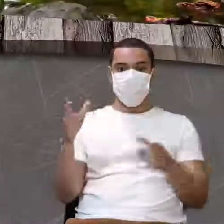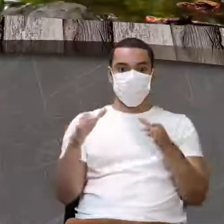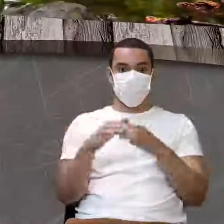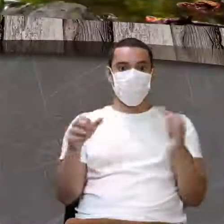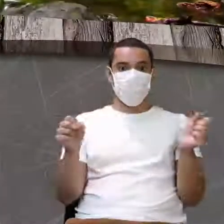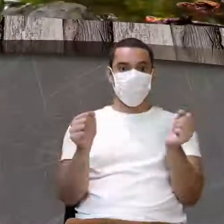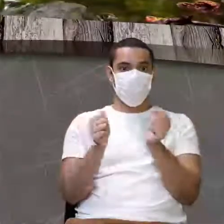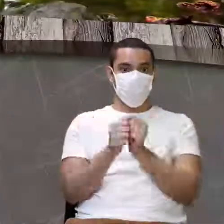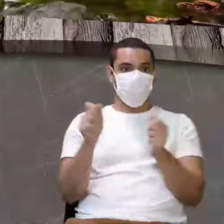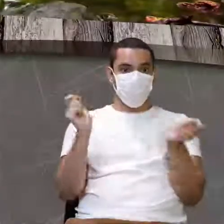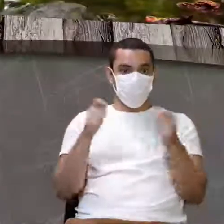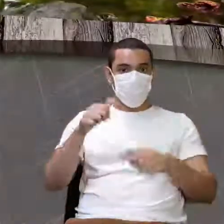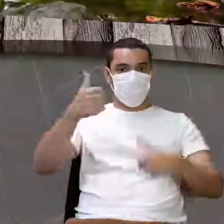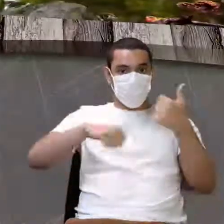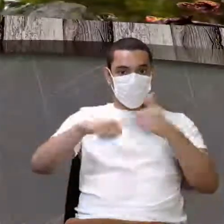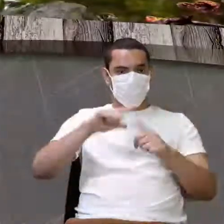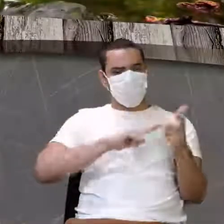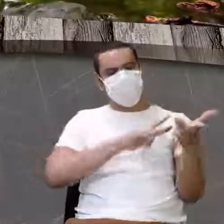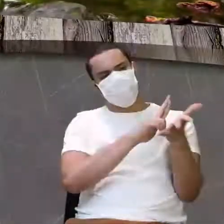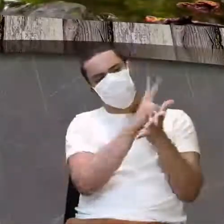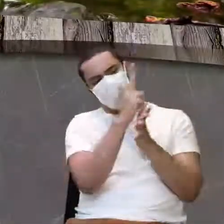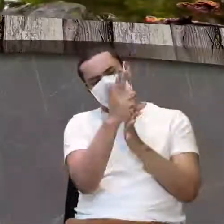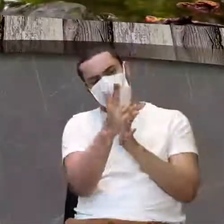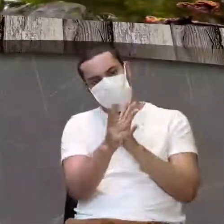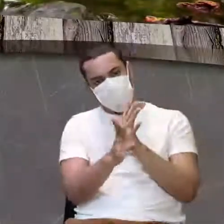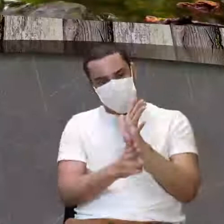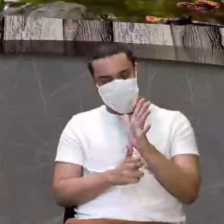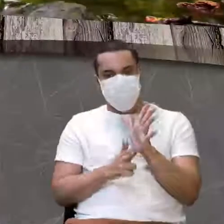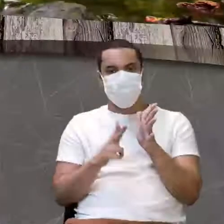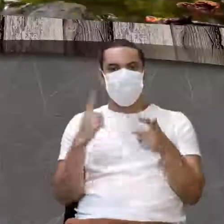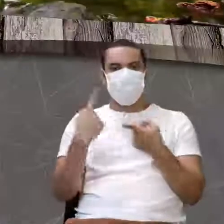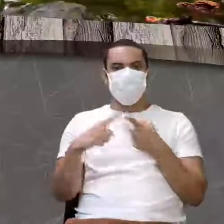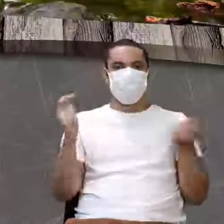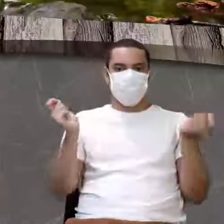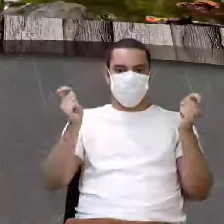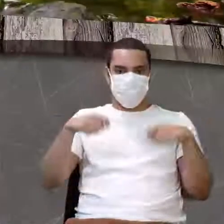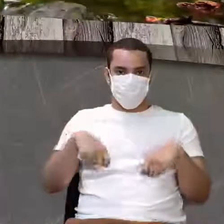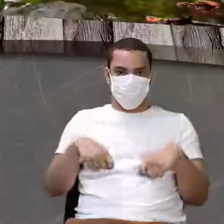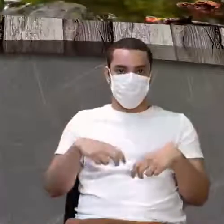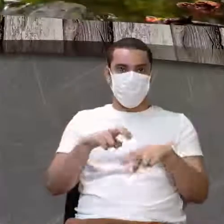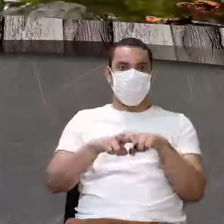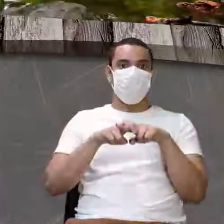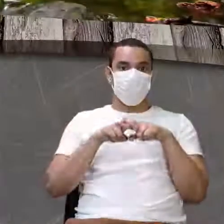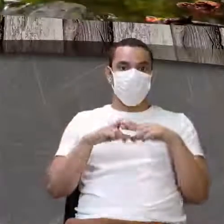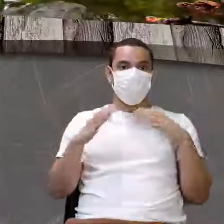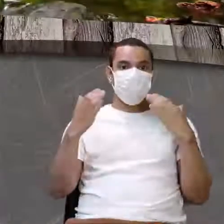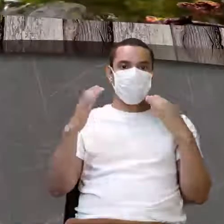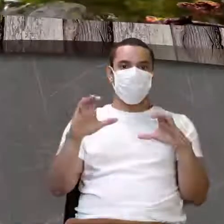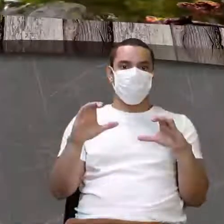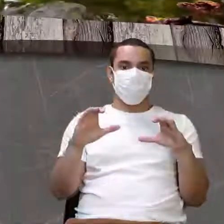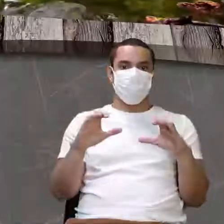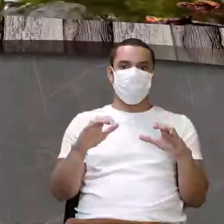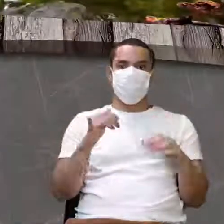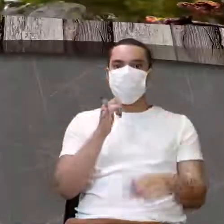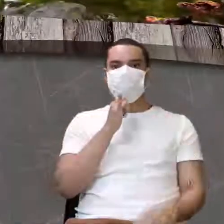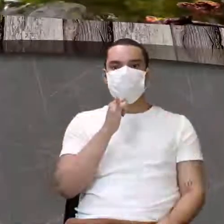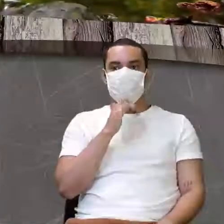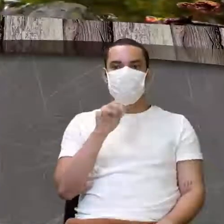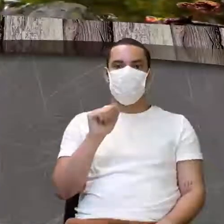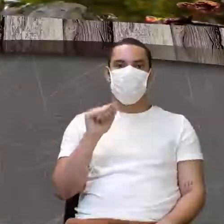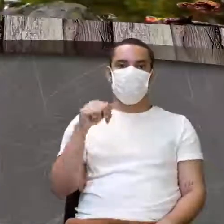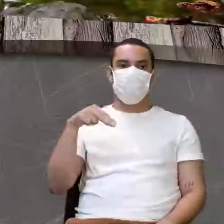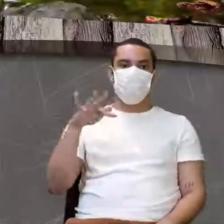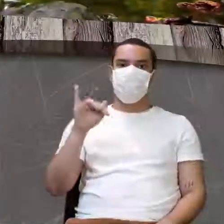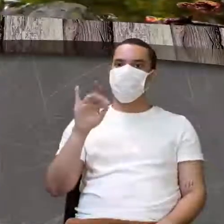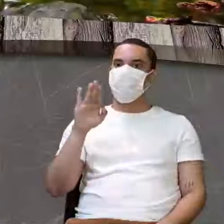analisando. E existe uma diversidade imensa. Taca aí anfíbios. Tem